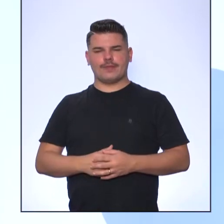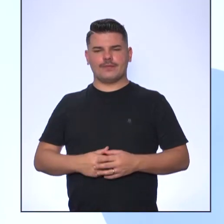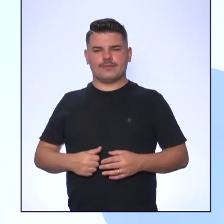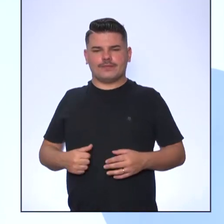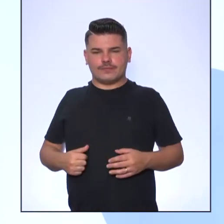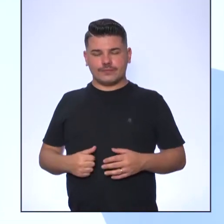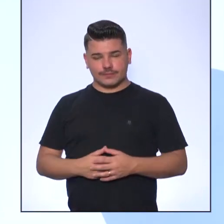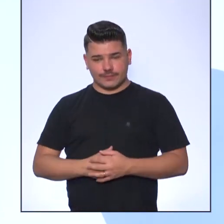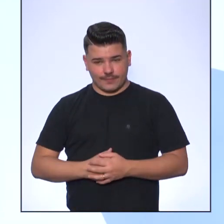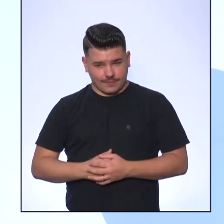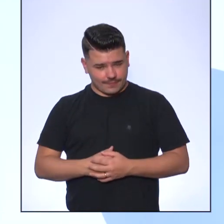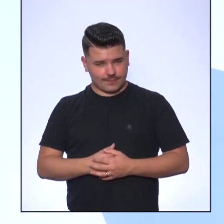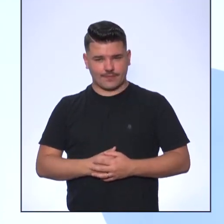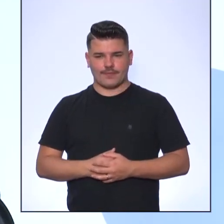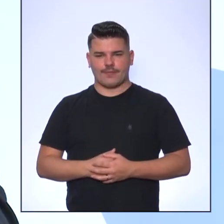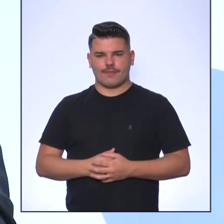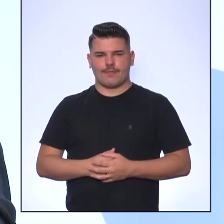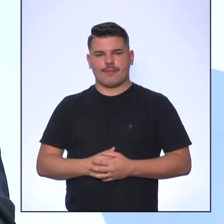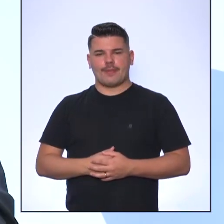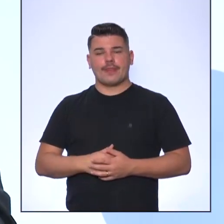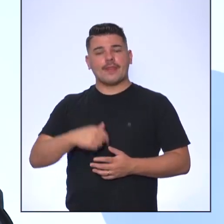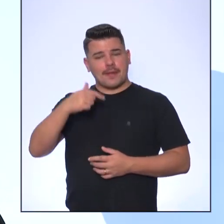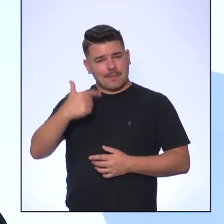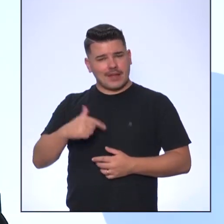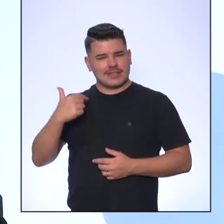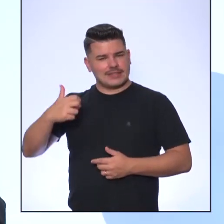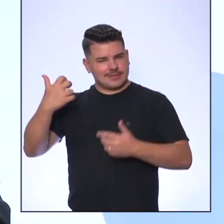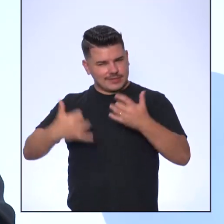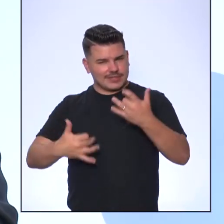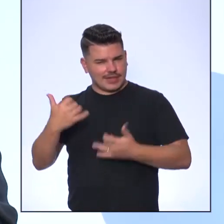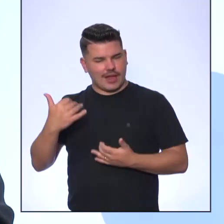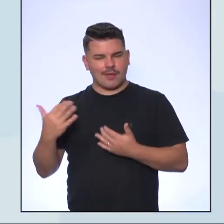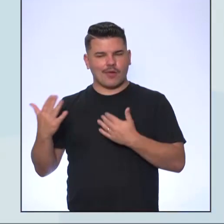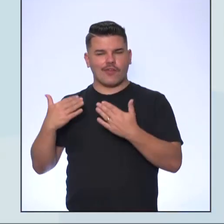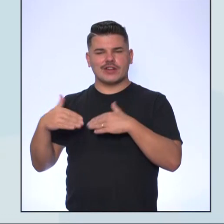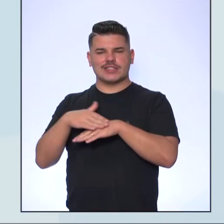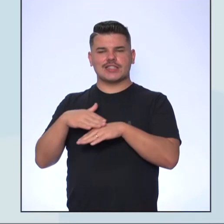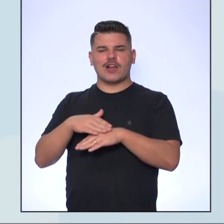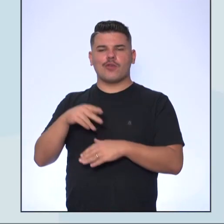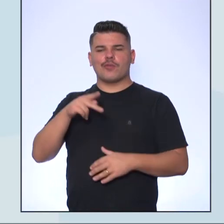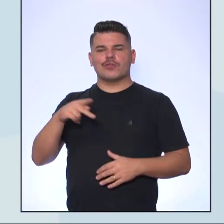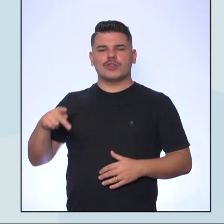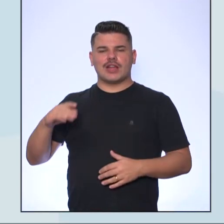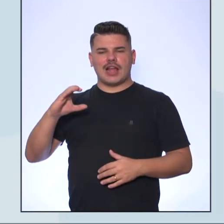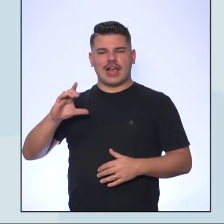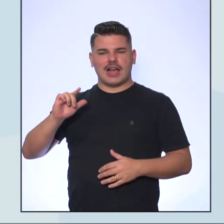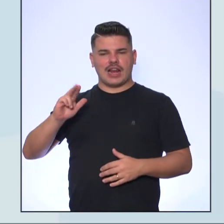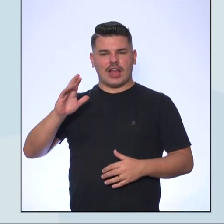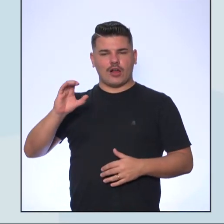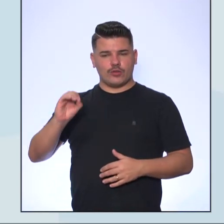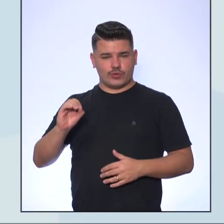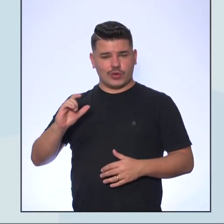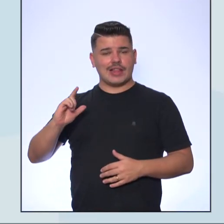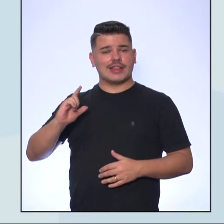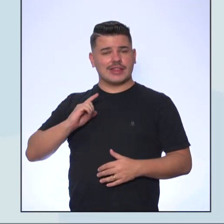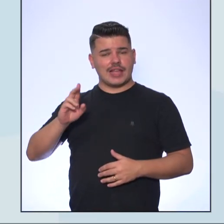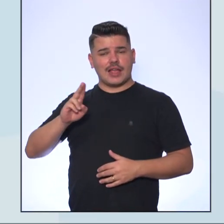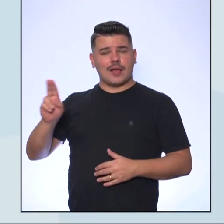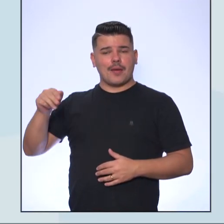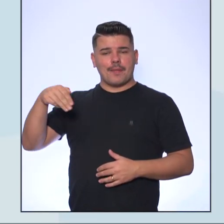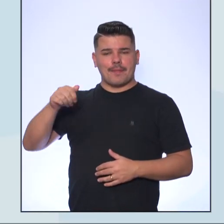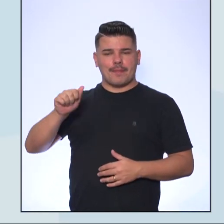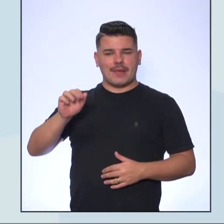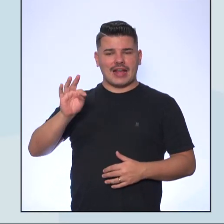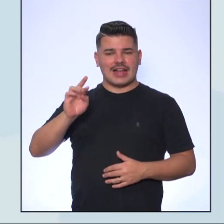para a apresentação aqui, para a gente avançar mais um pouquinho aqui, batendo papo com o Cláudio. Tem um negócio que é chamado matriz de referência,